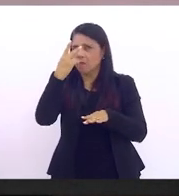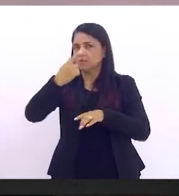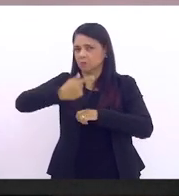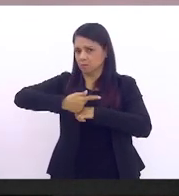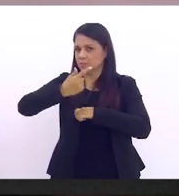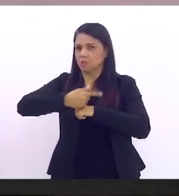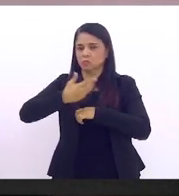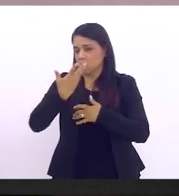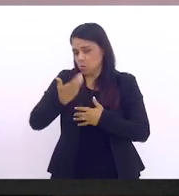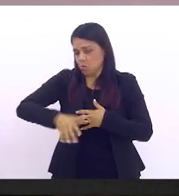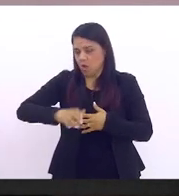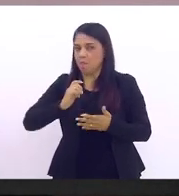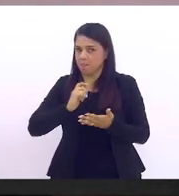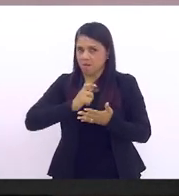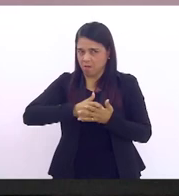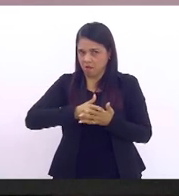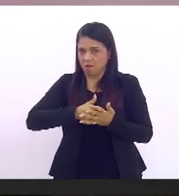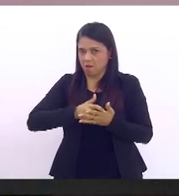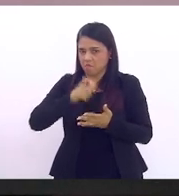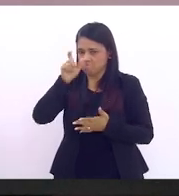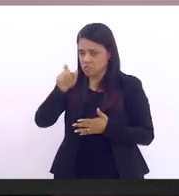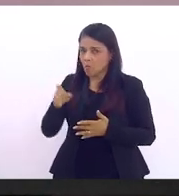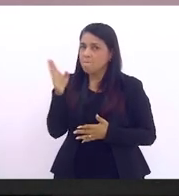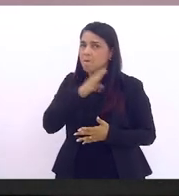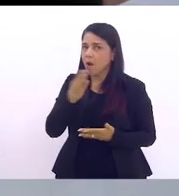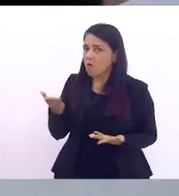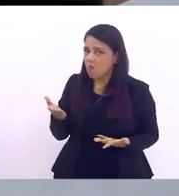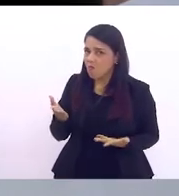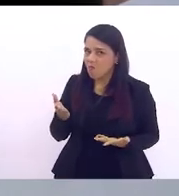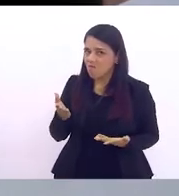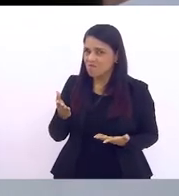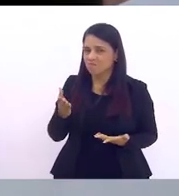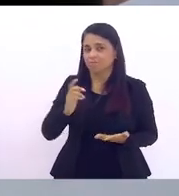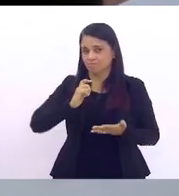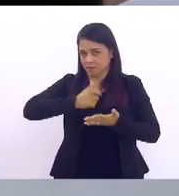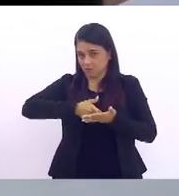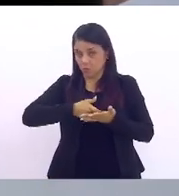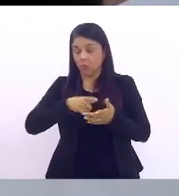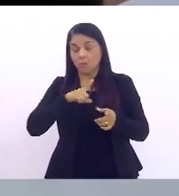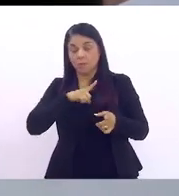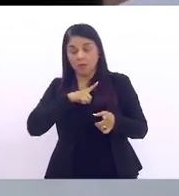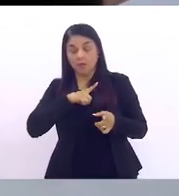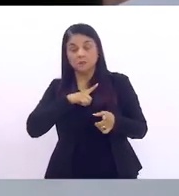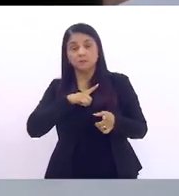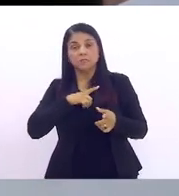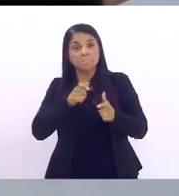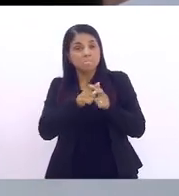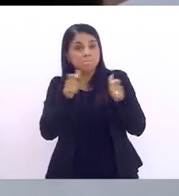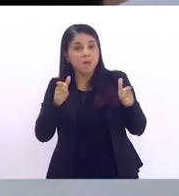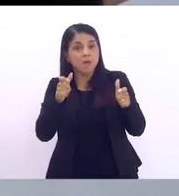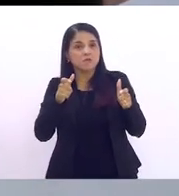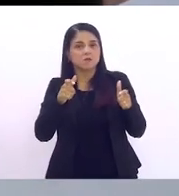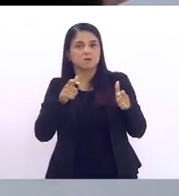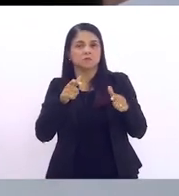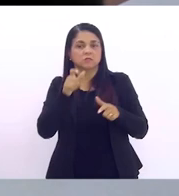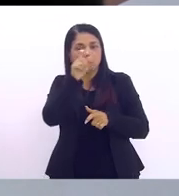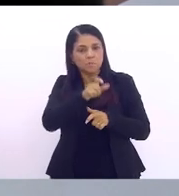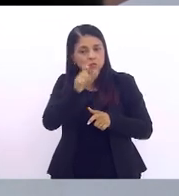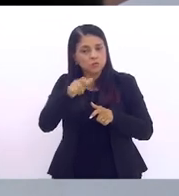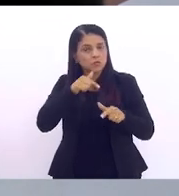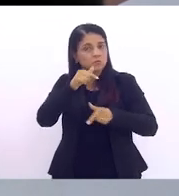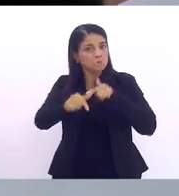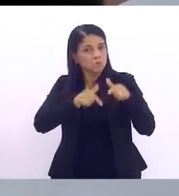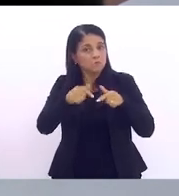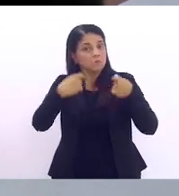existe né todas as pessoas são de um jeito mas a maioria são trabalhadores que dependem da via e não querem